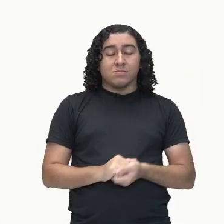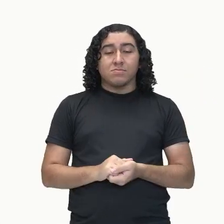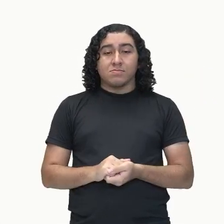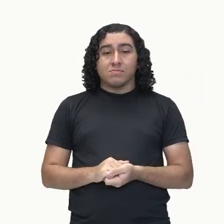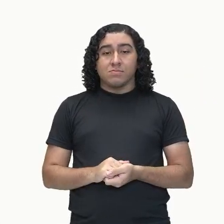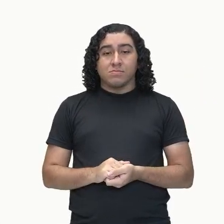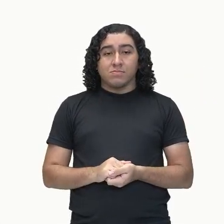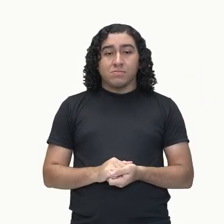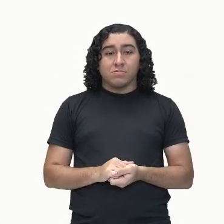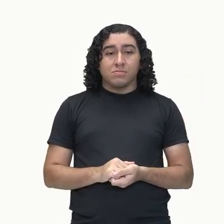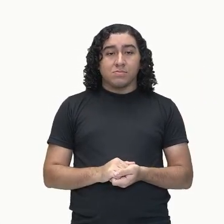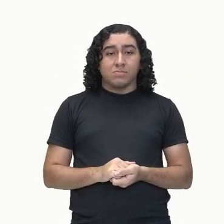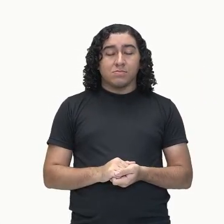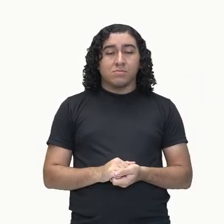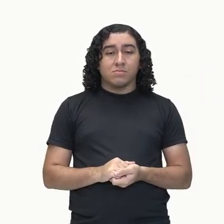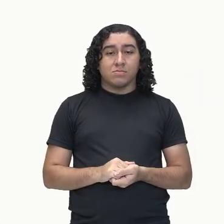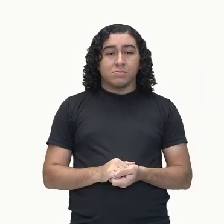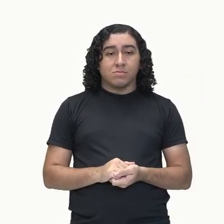estud